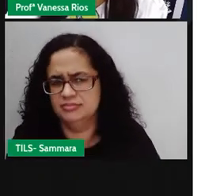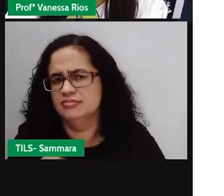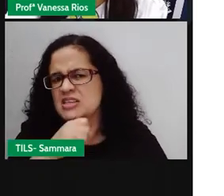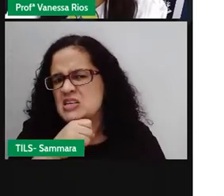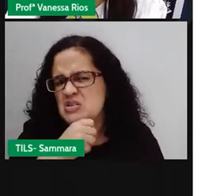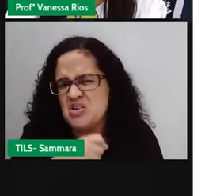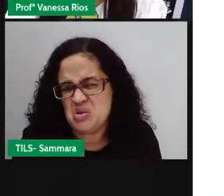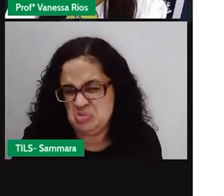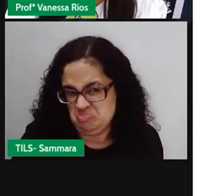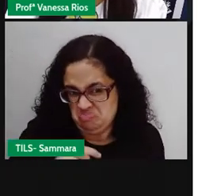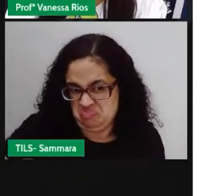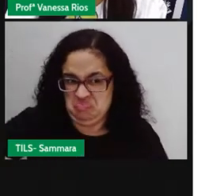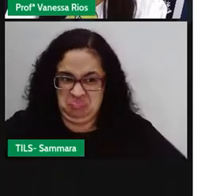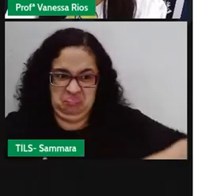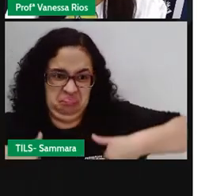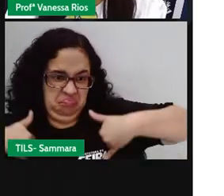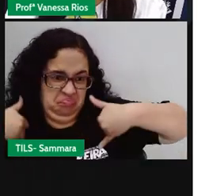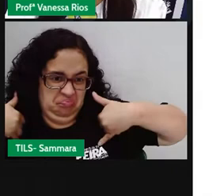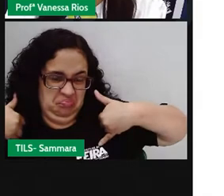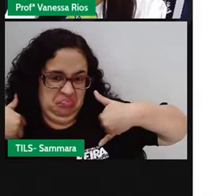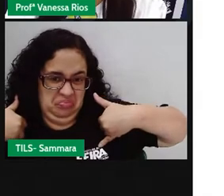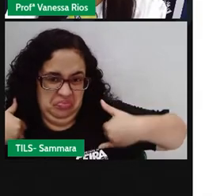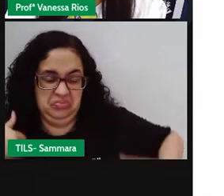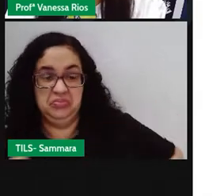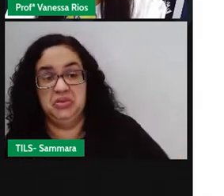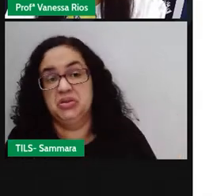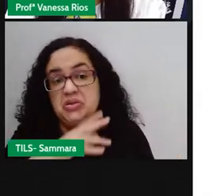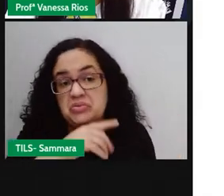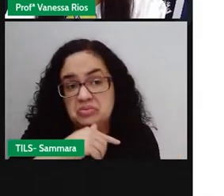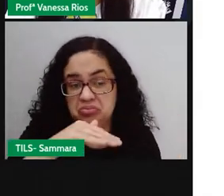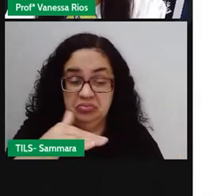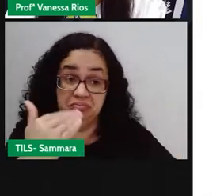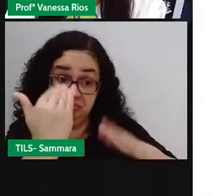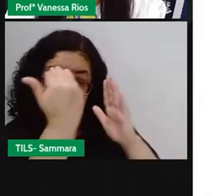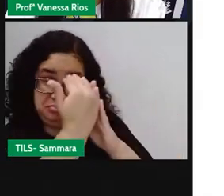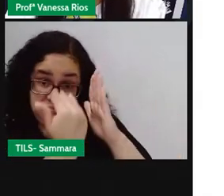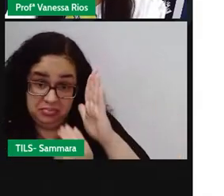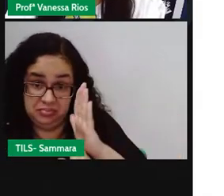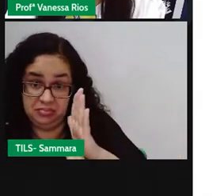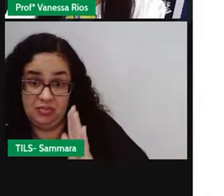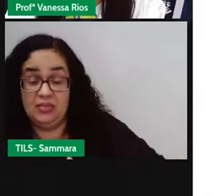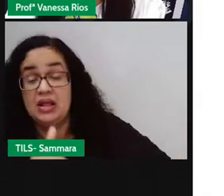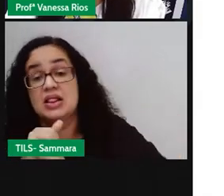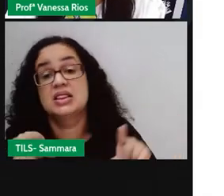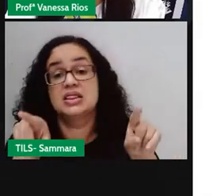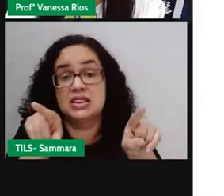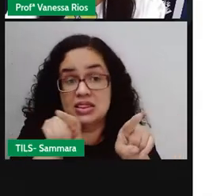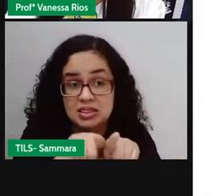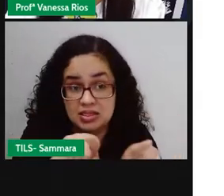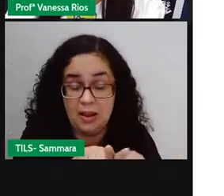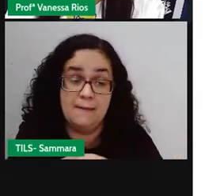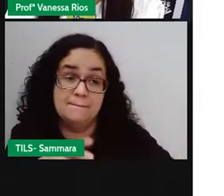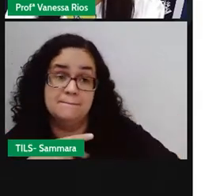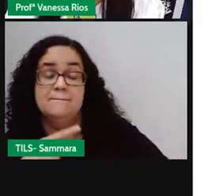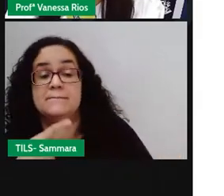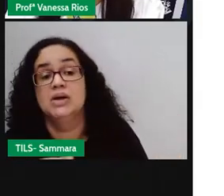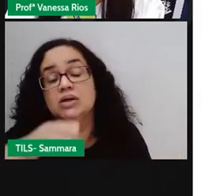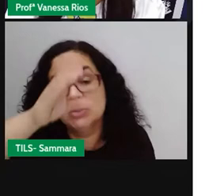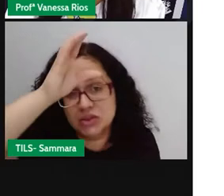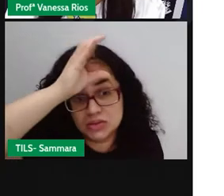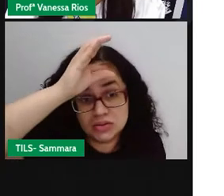era muito orgulhosa, não querendo ficar inferior à outra, disse que também ia visitar a